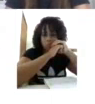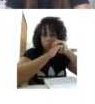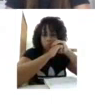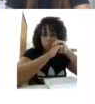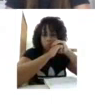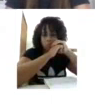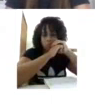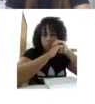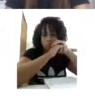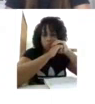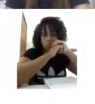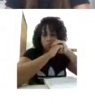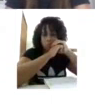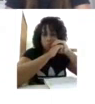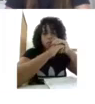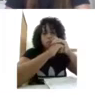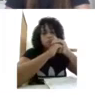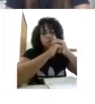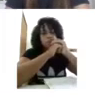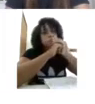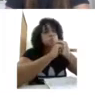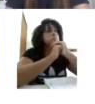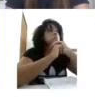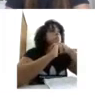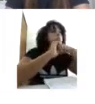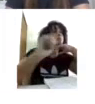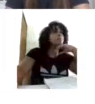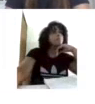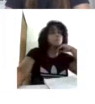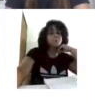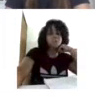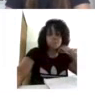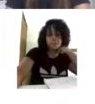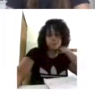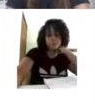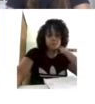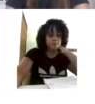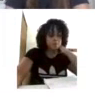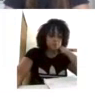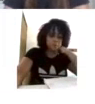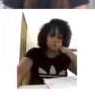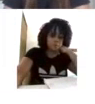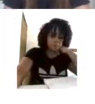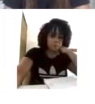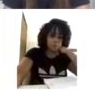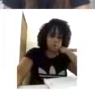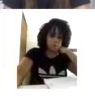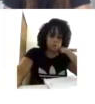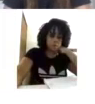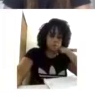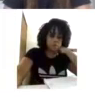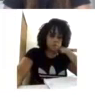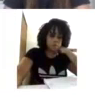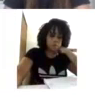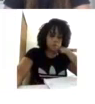licenciandos e licenciandas na escola pública em meio ao distanciamento social? Então, nós tivemos que nos reinventar,